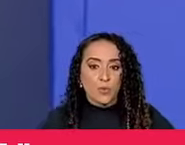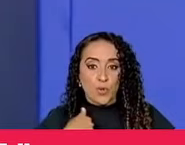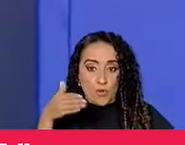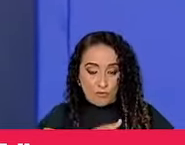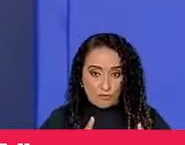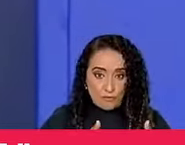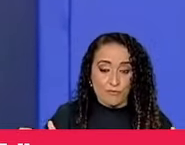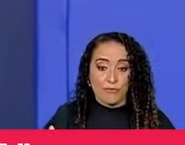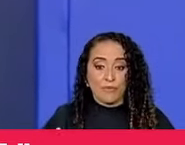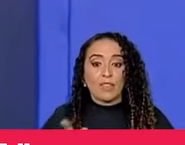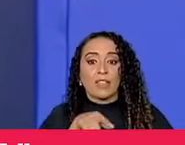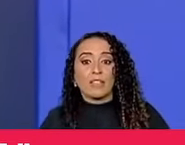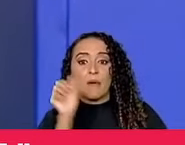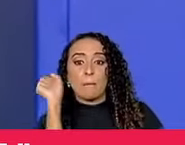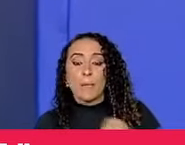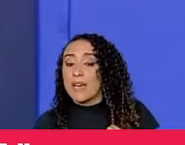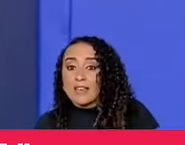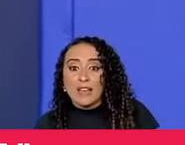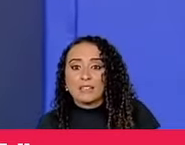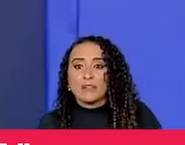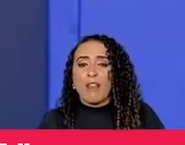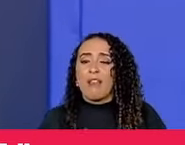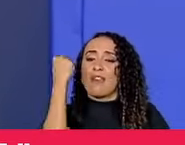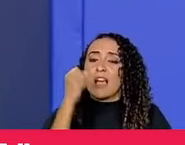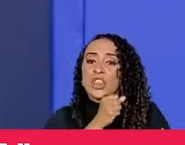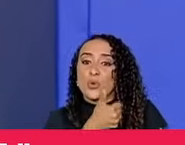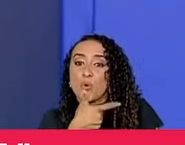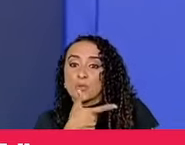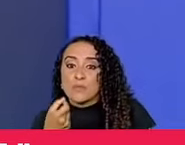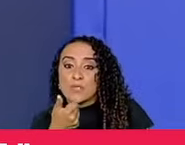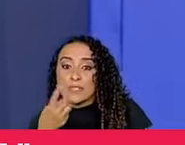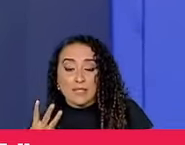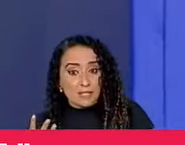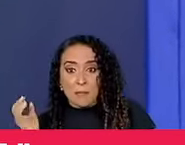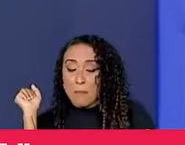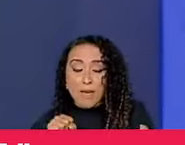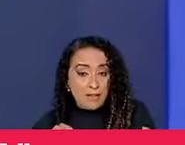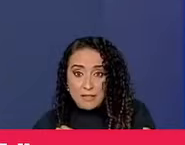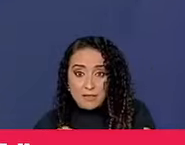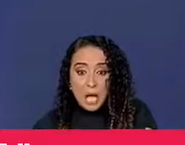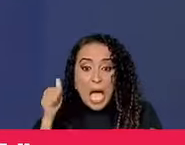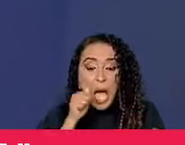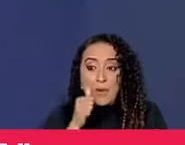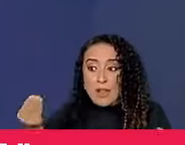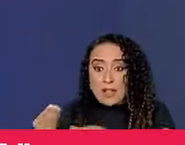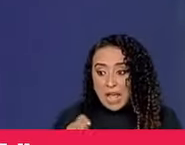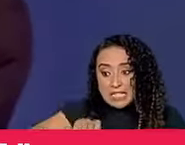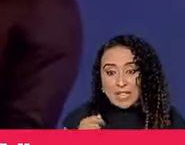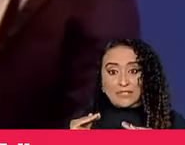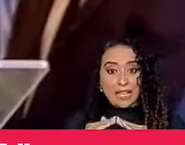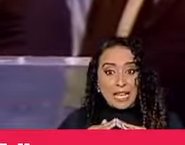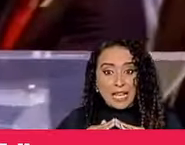fui inaugurar estava paralisado desde 2013. A mulher que recebeu a chave da